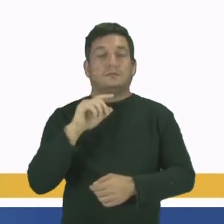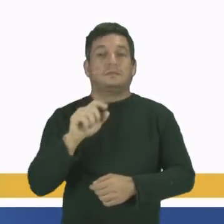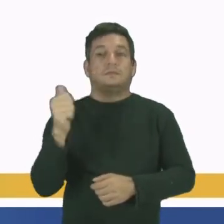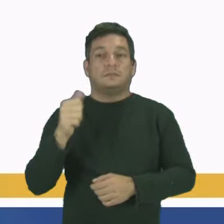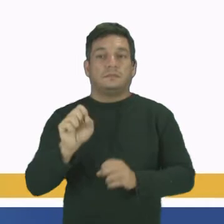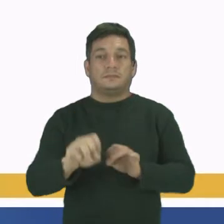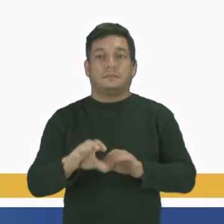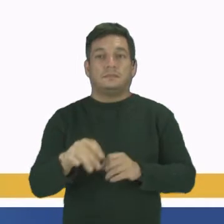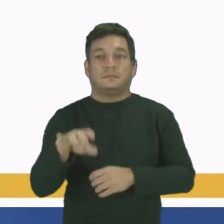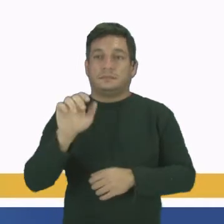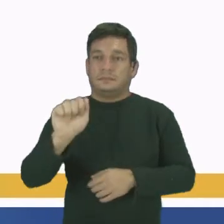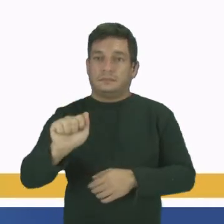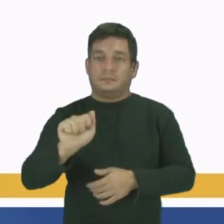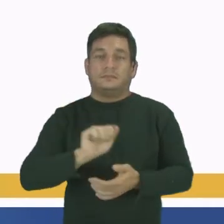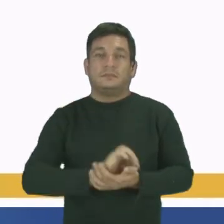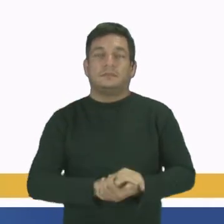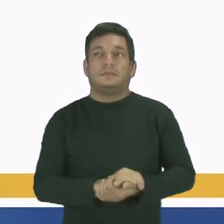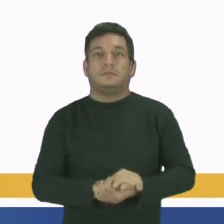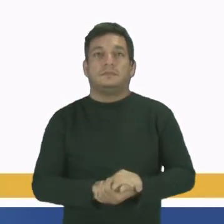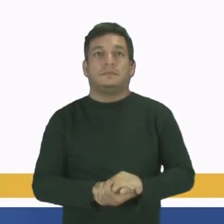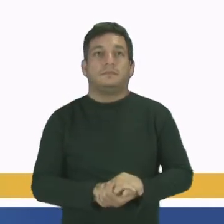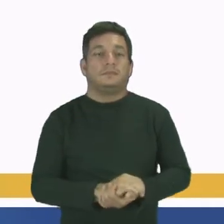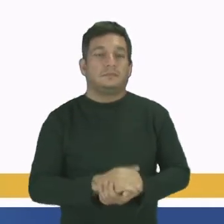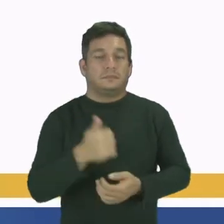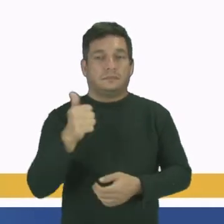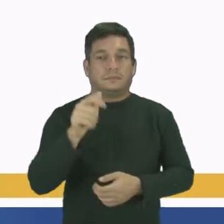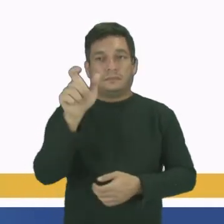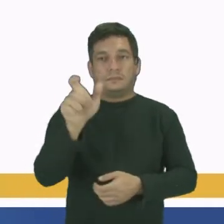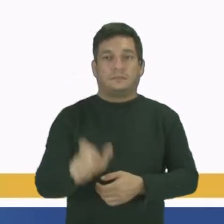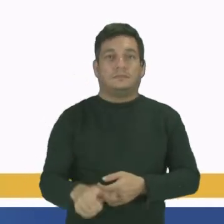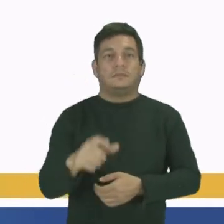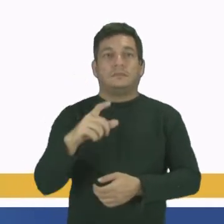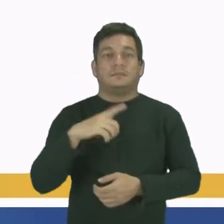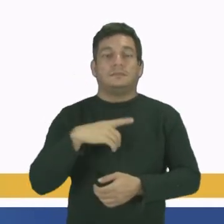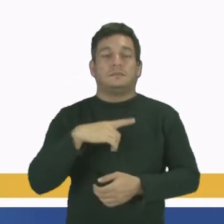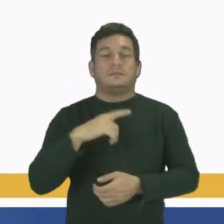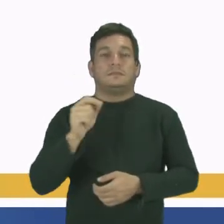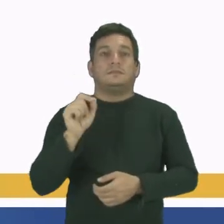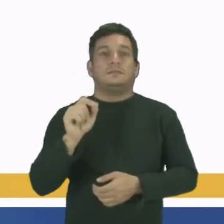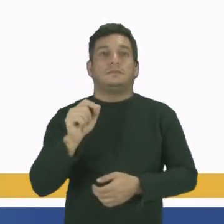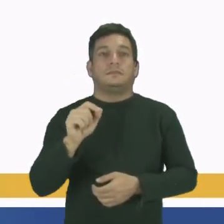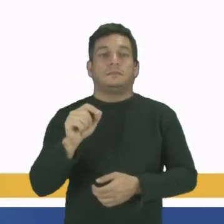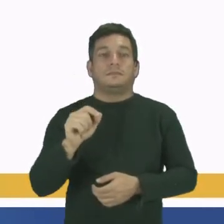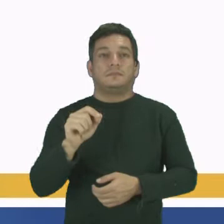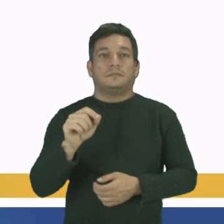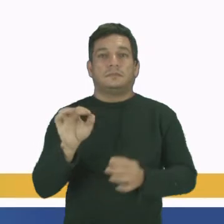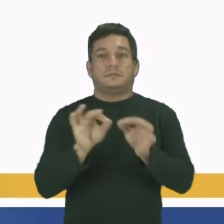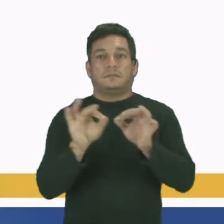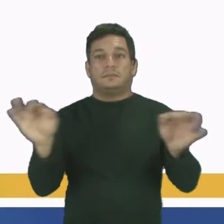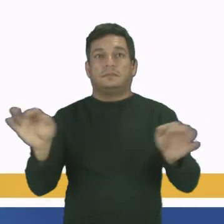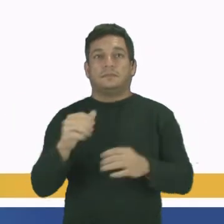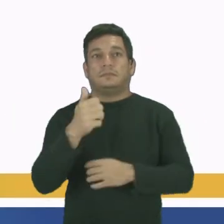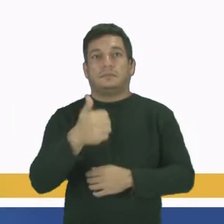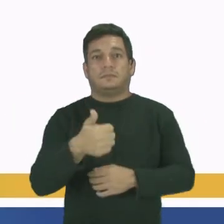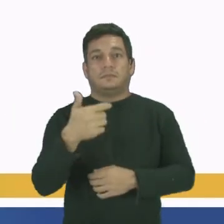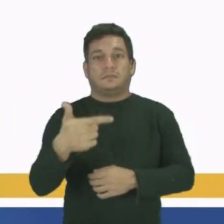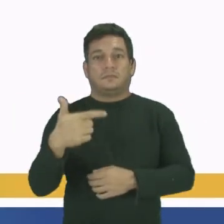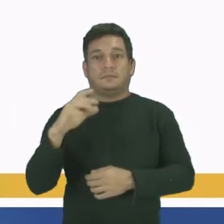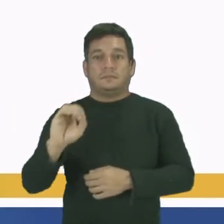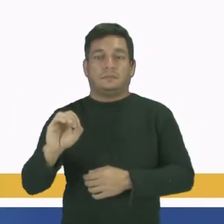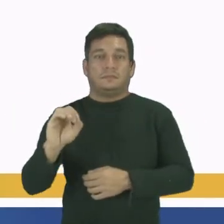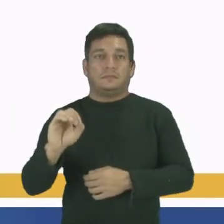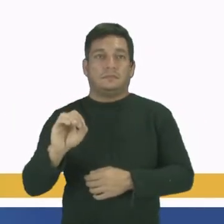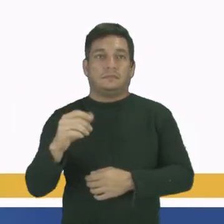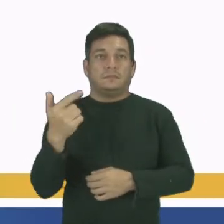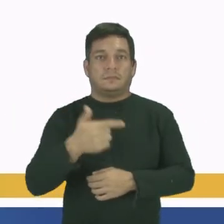a matriz A. Na primeira linha da matriz A, nós temos os elementos 1, 2 e 0, e